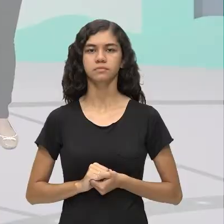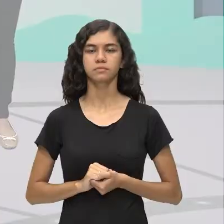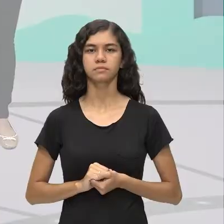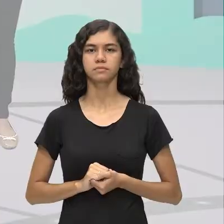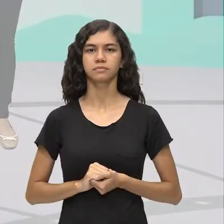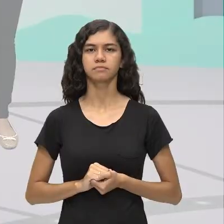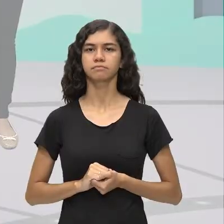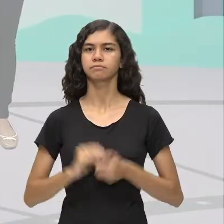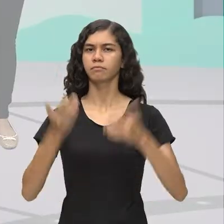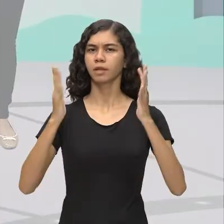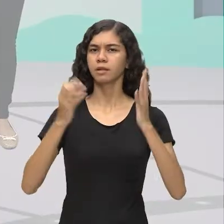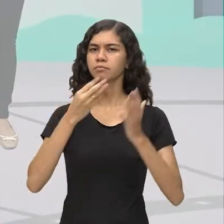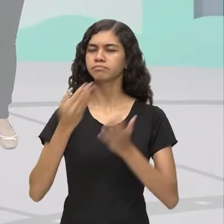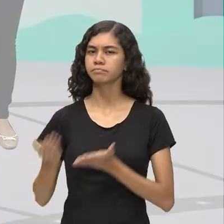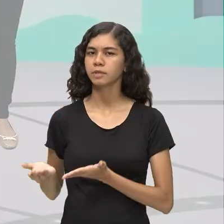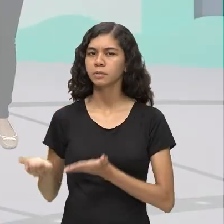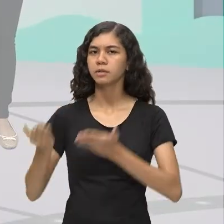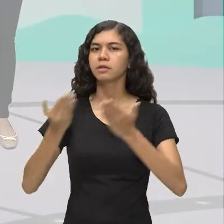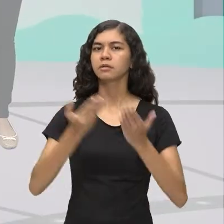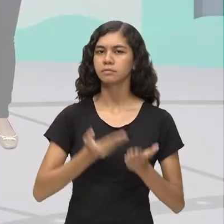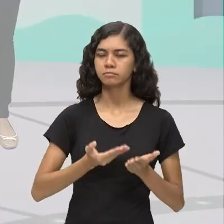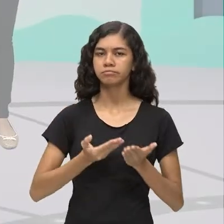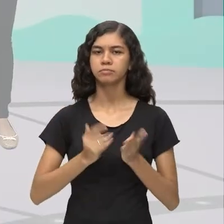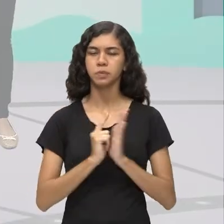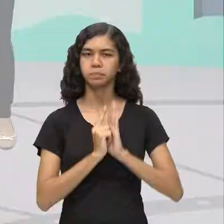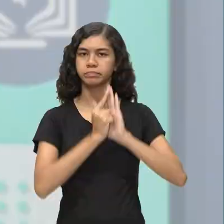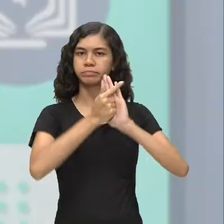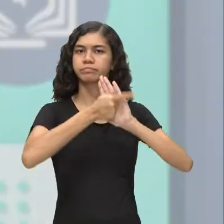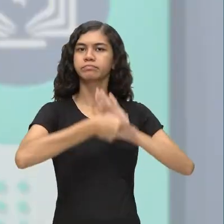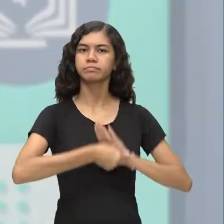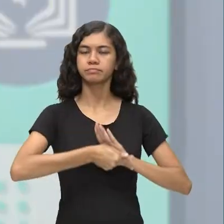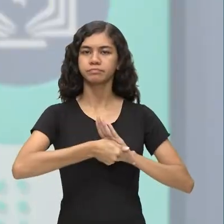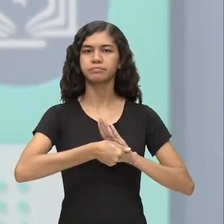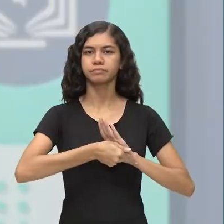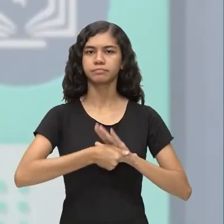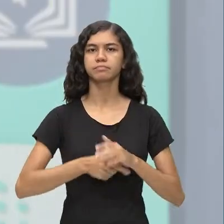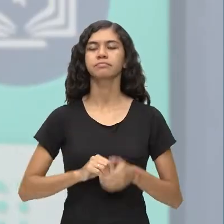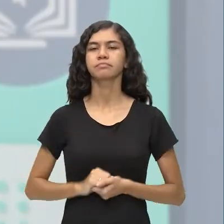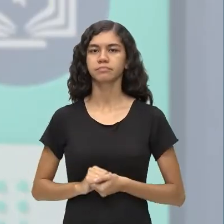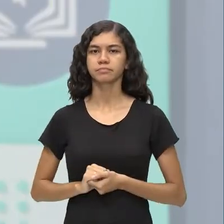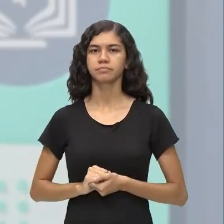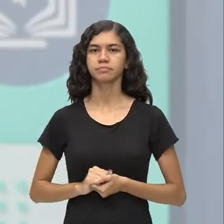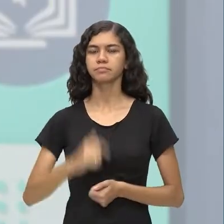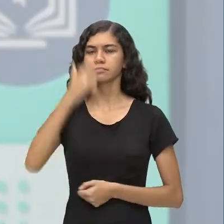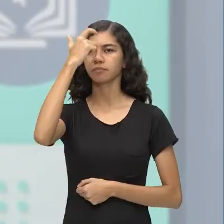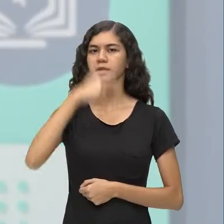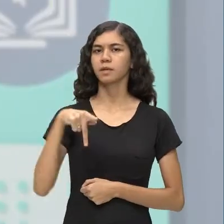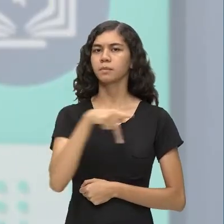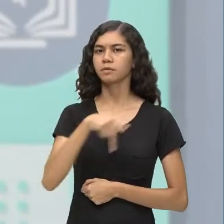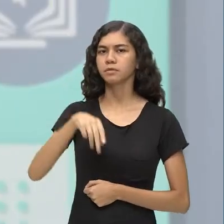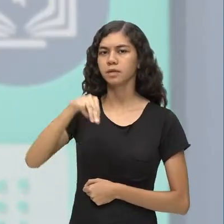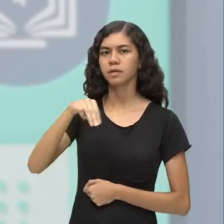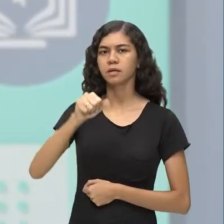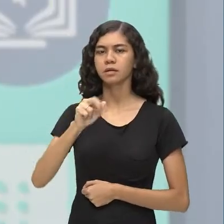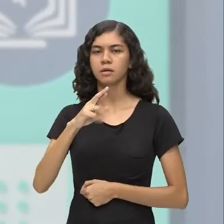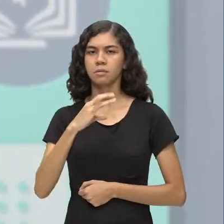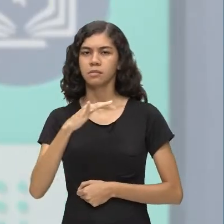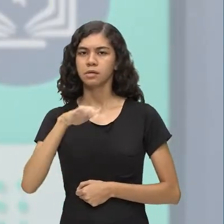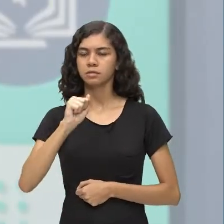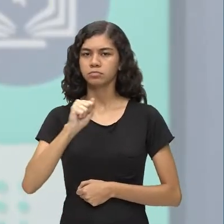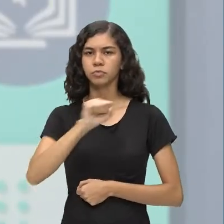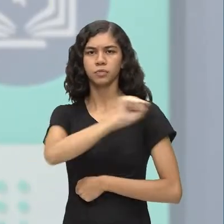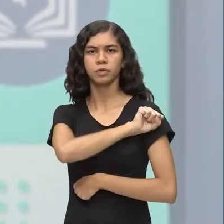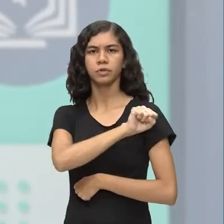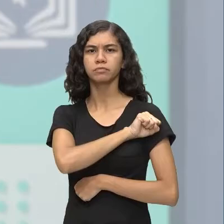Olá, sejam todos muito bem-vindos ao Contraturno Digital. Eu sou a professora Márcia Maciel do 8º ano de